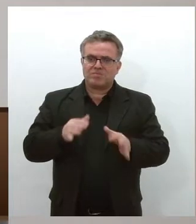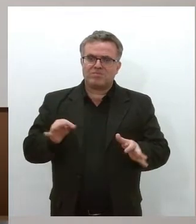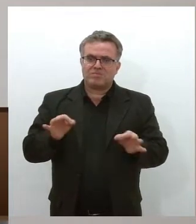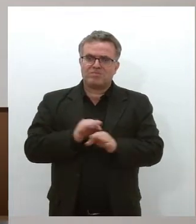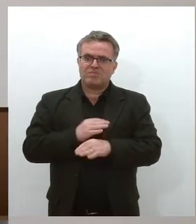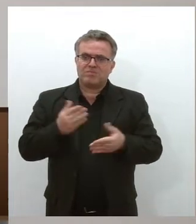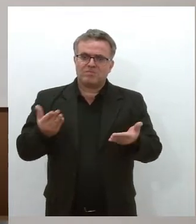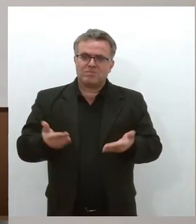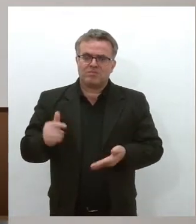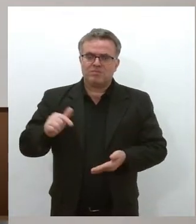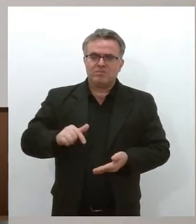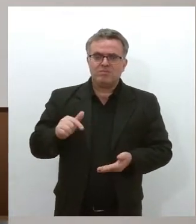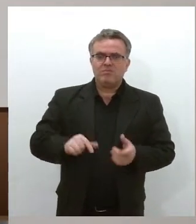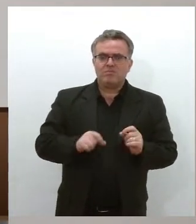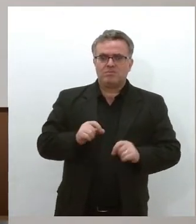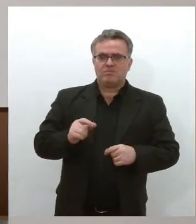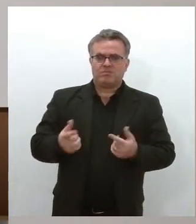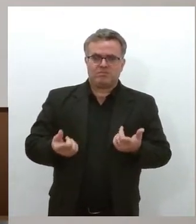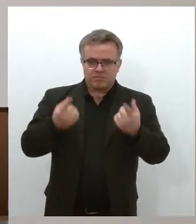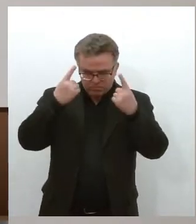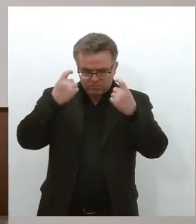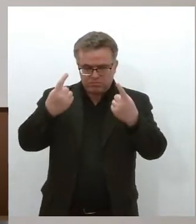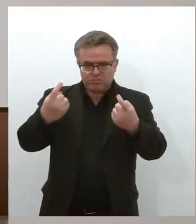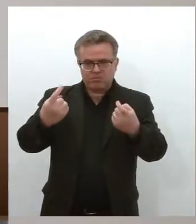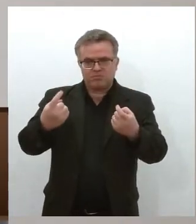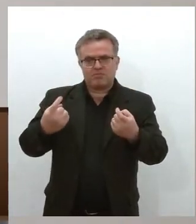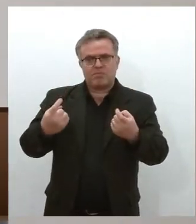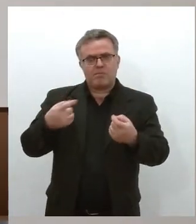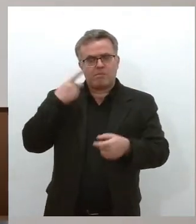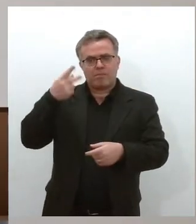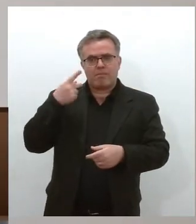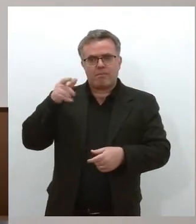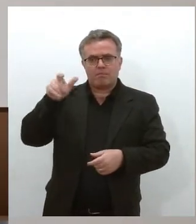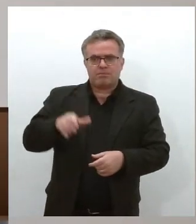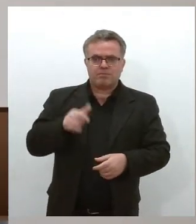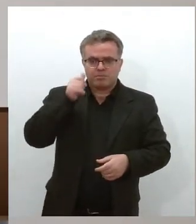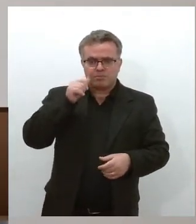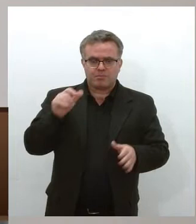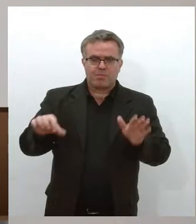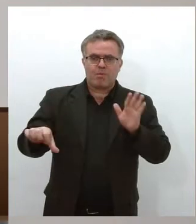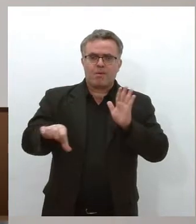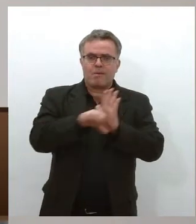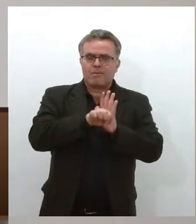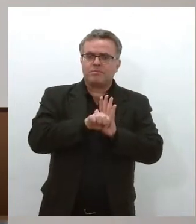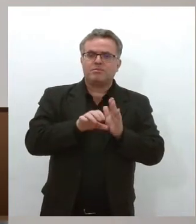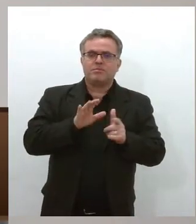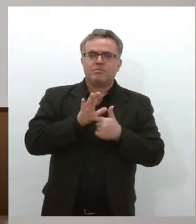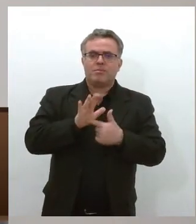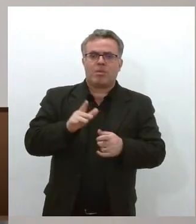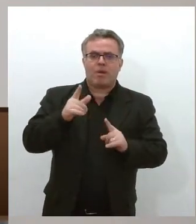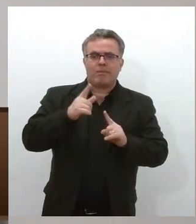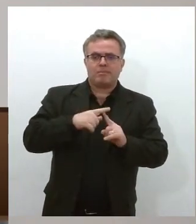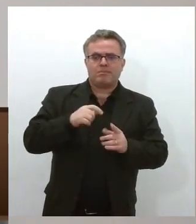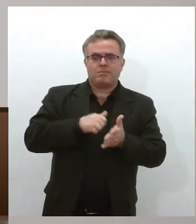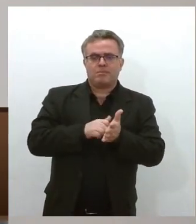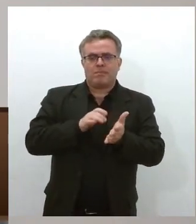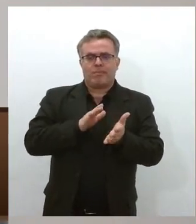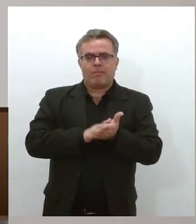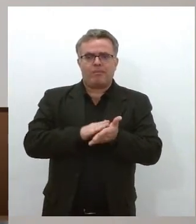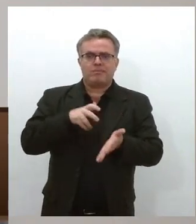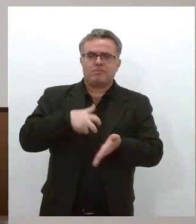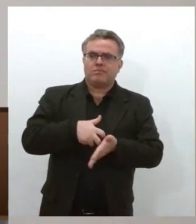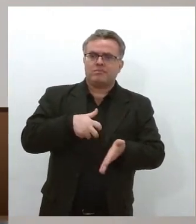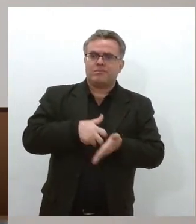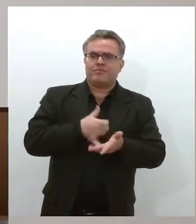violência política é crime, ela é tipificada, né? Existem penas, multas para pessoas que cometem